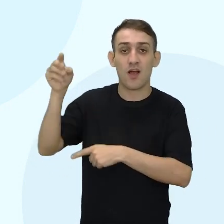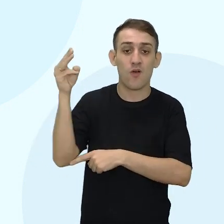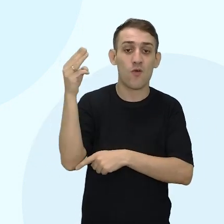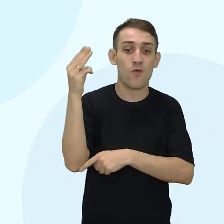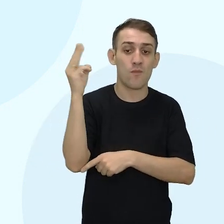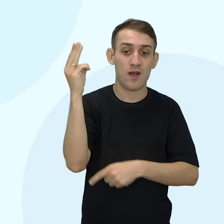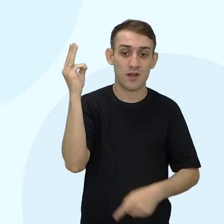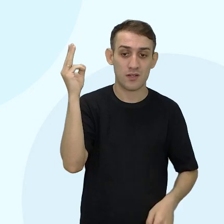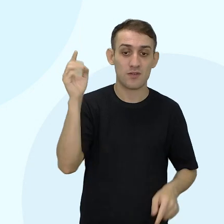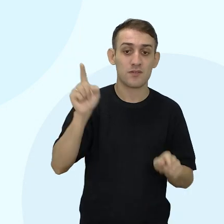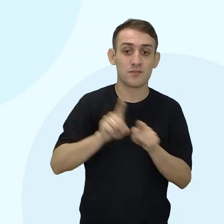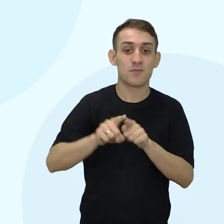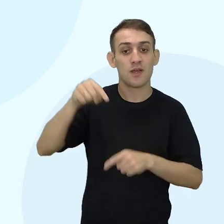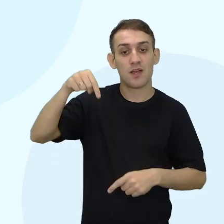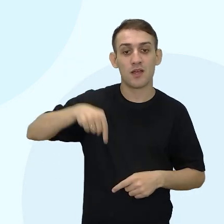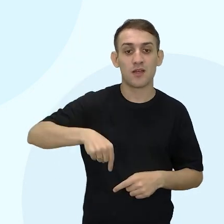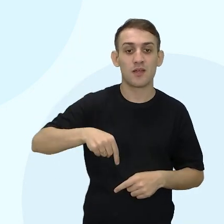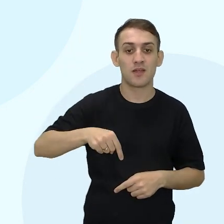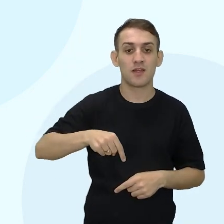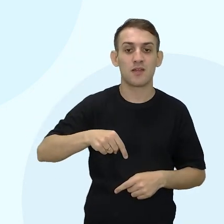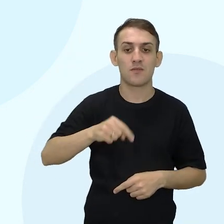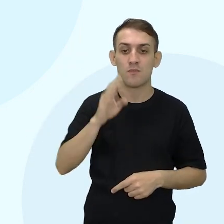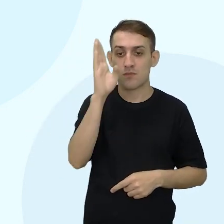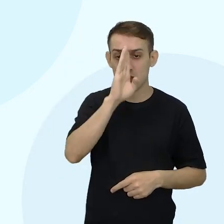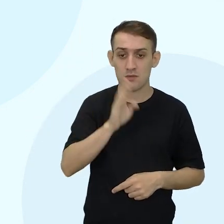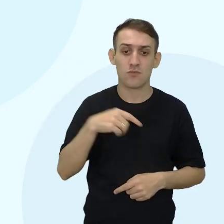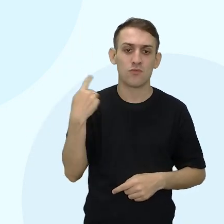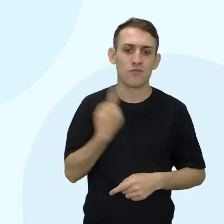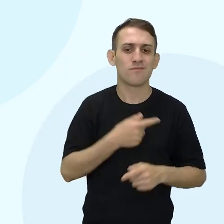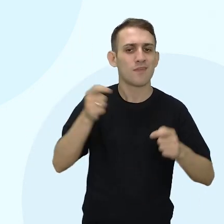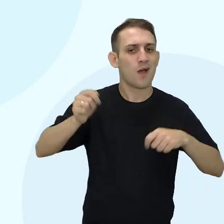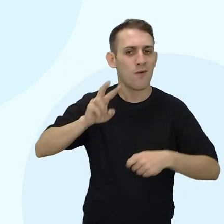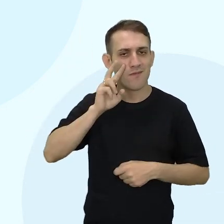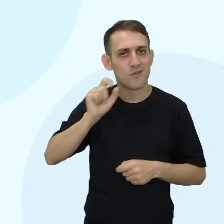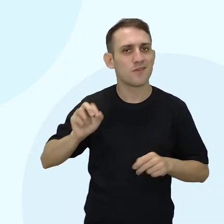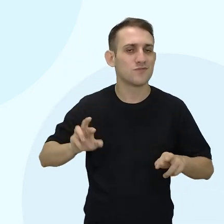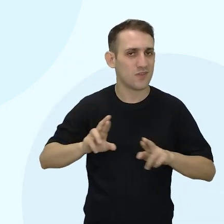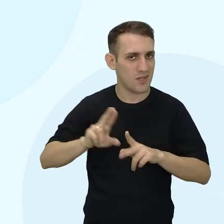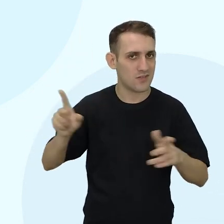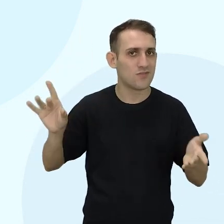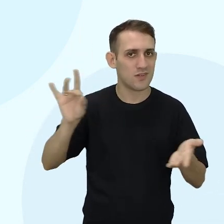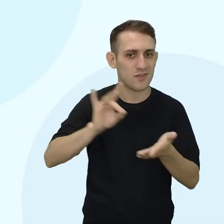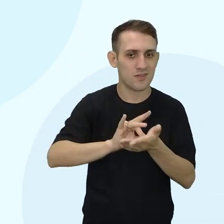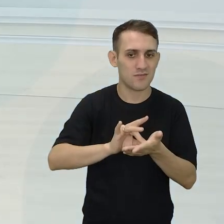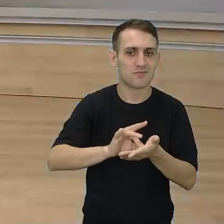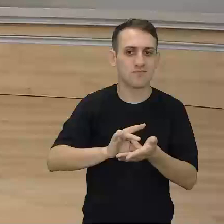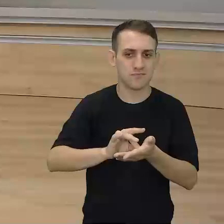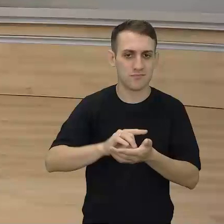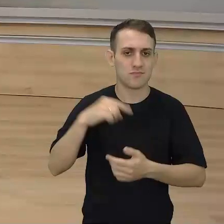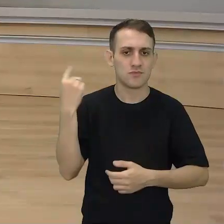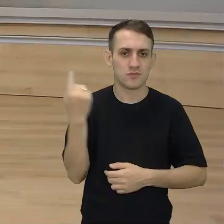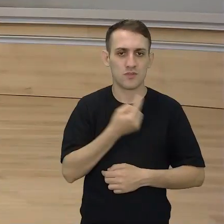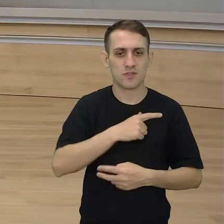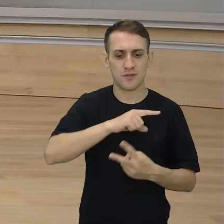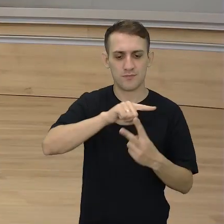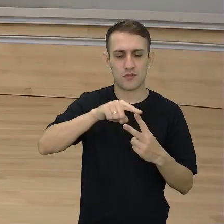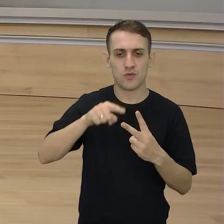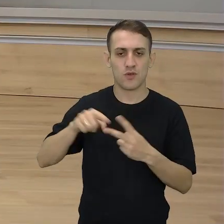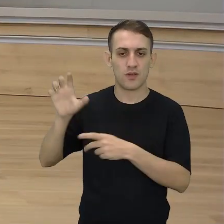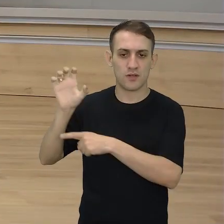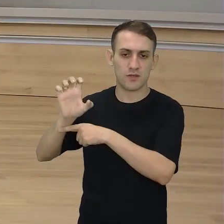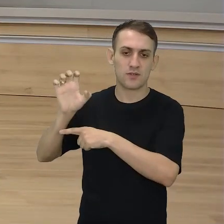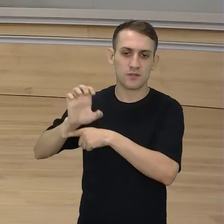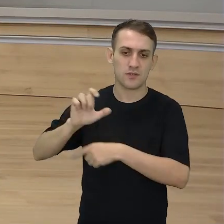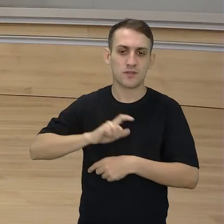e o estado do Brasil. Então, a gente consegue perceber aí uma boa diferença, né, pessoal? Então, a gente tem aí dois estados aí.